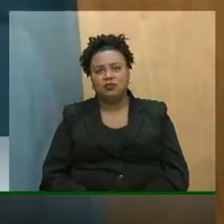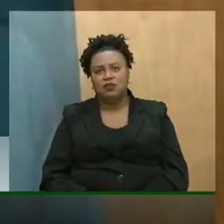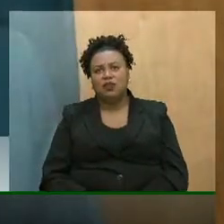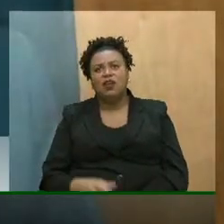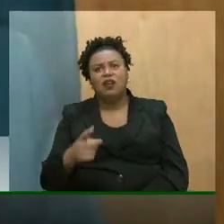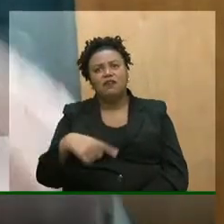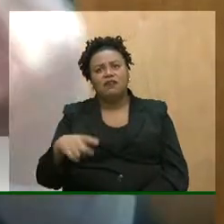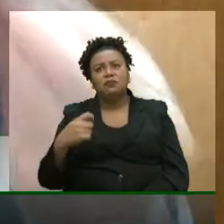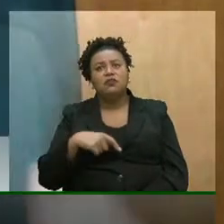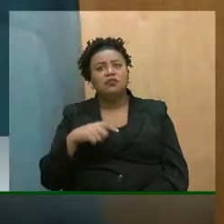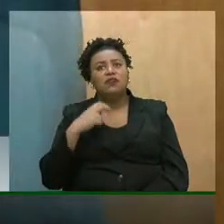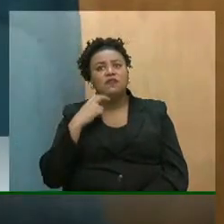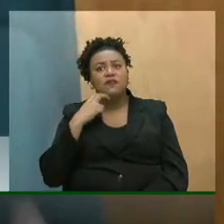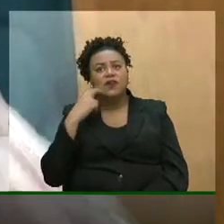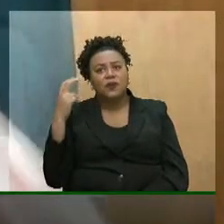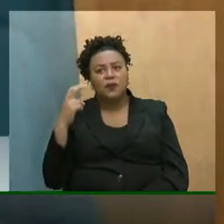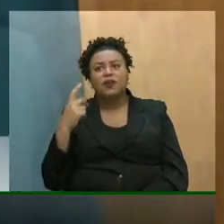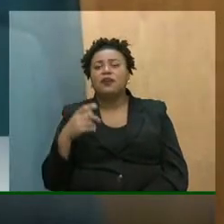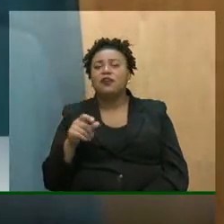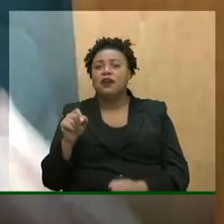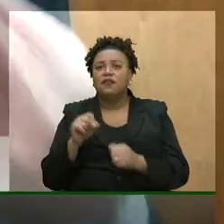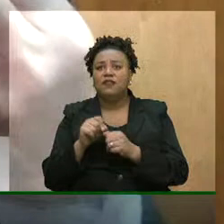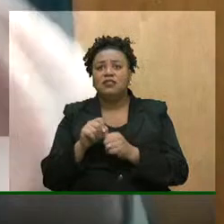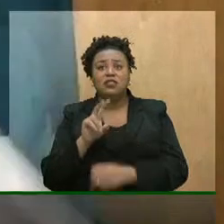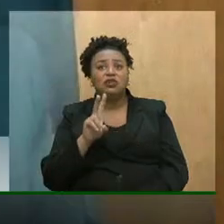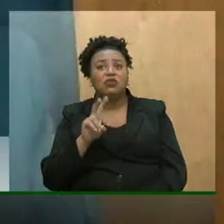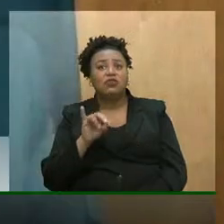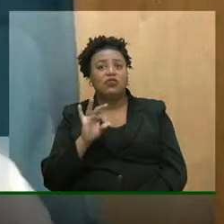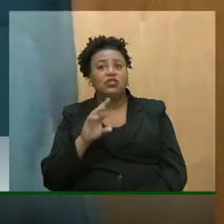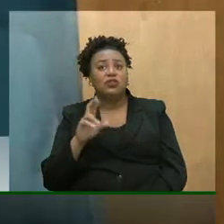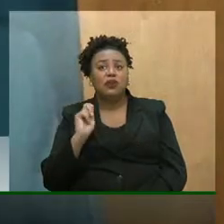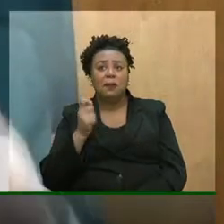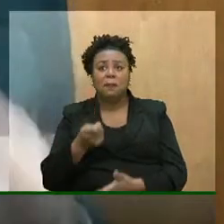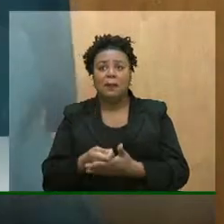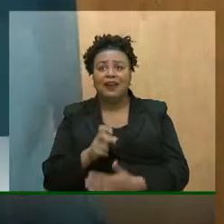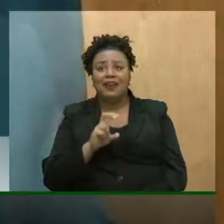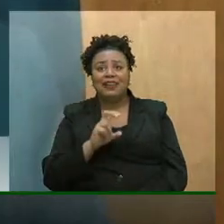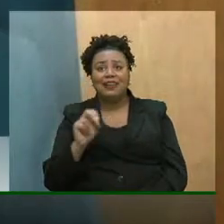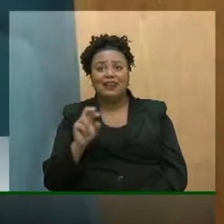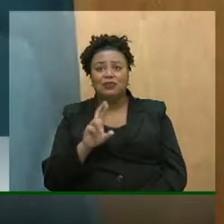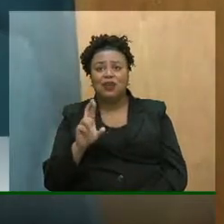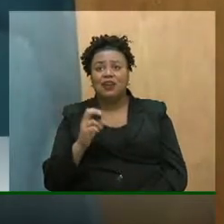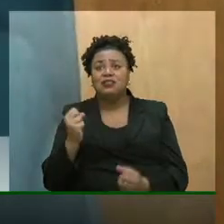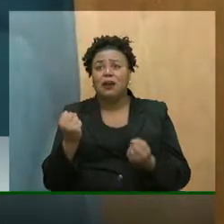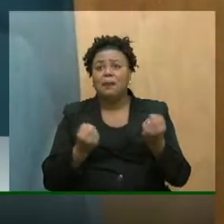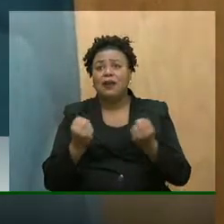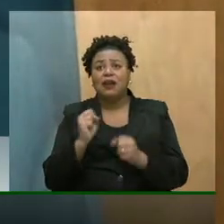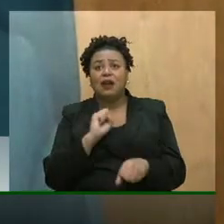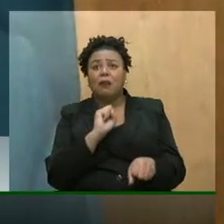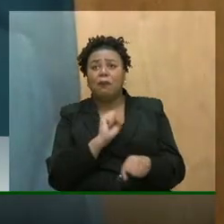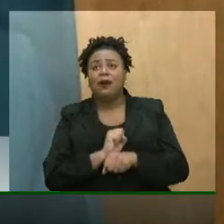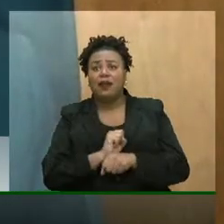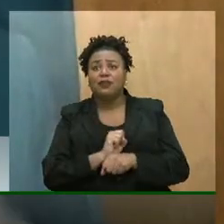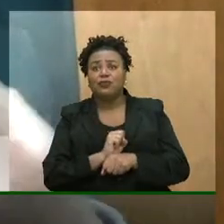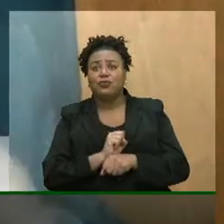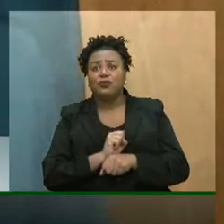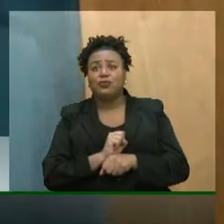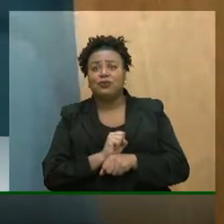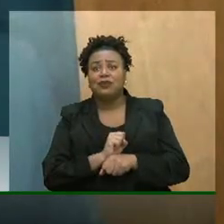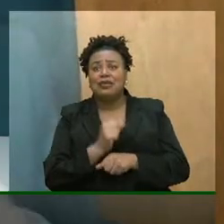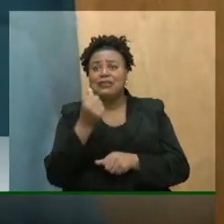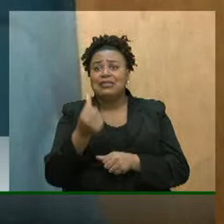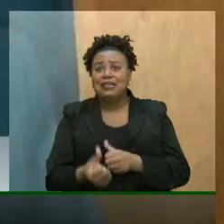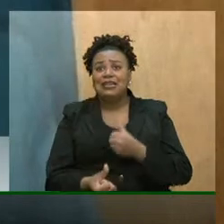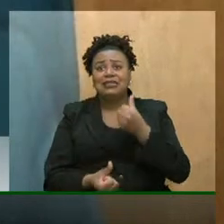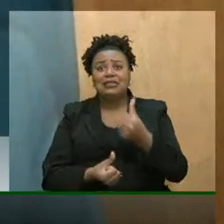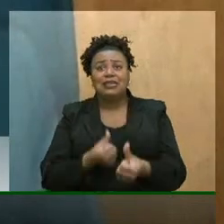vergonha. Outra vergonha, os caras fazerem vistoria, pagarem R$500 por cada carro parado, a cada 6 meses,